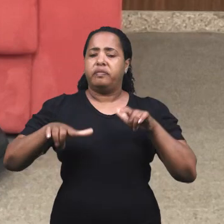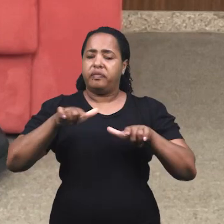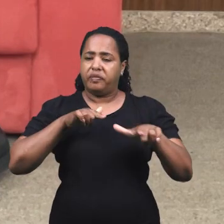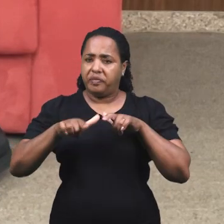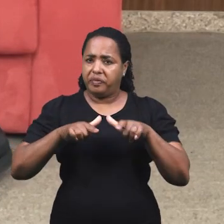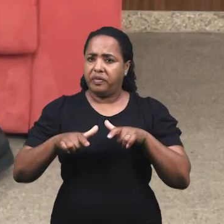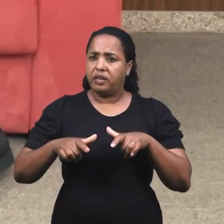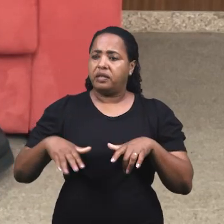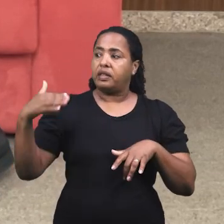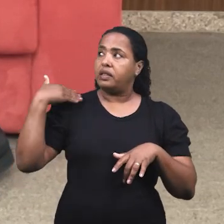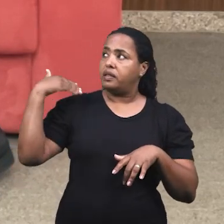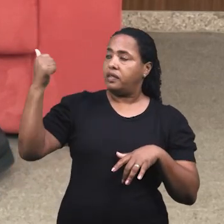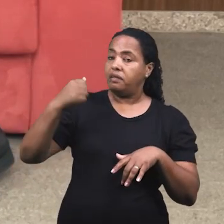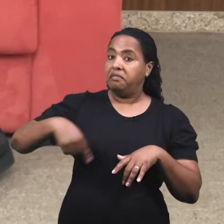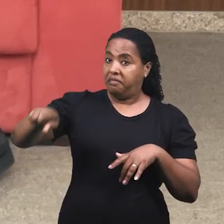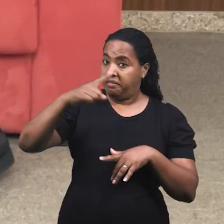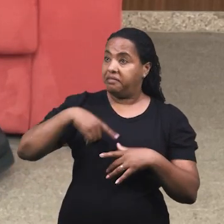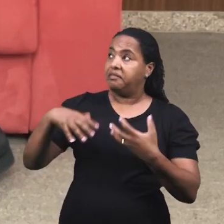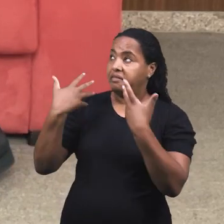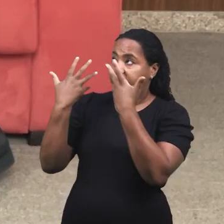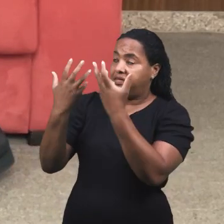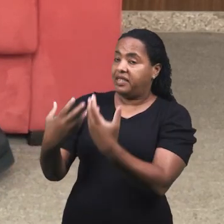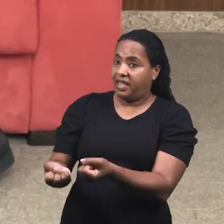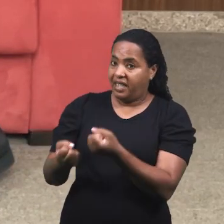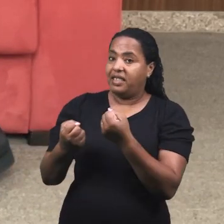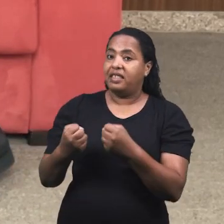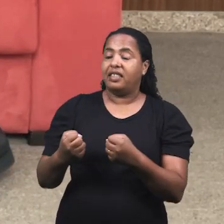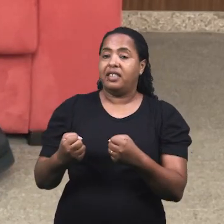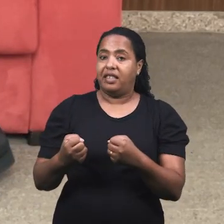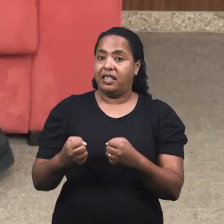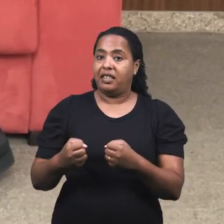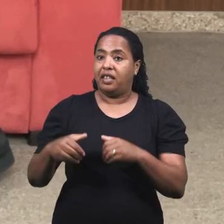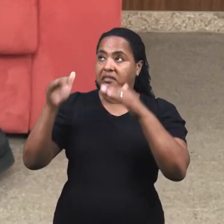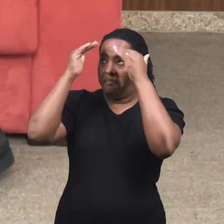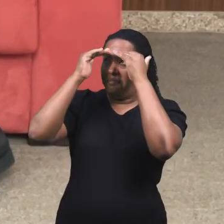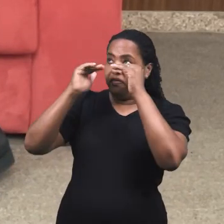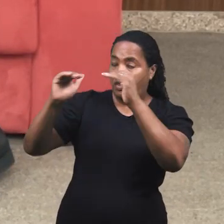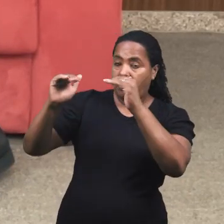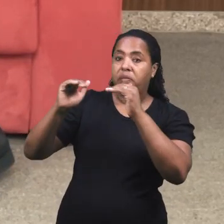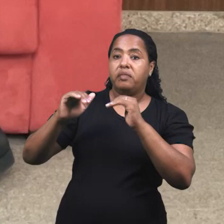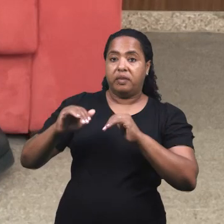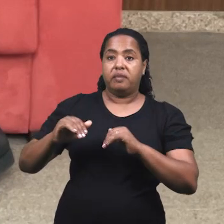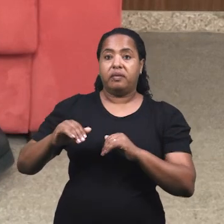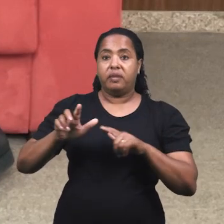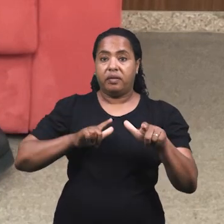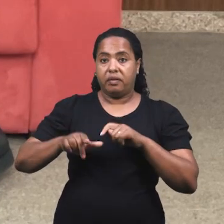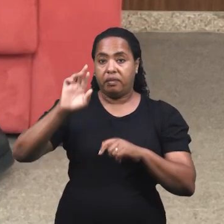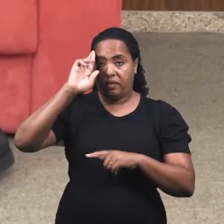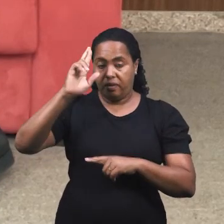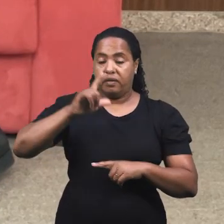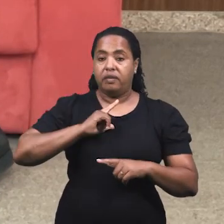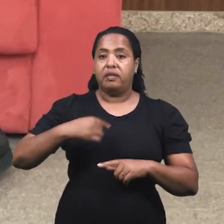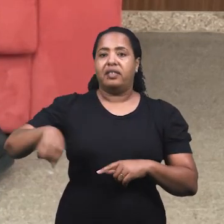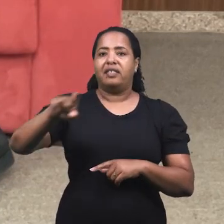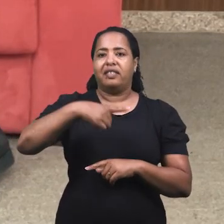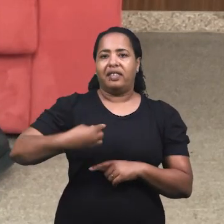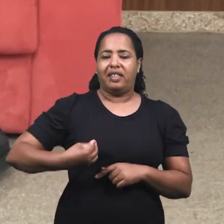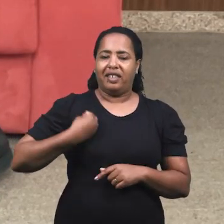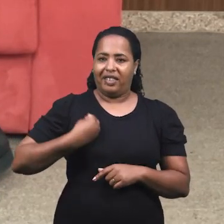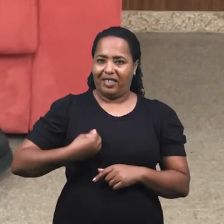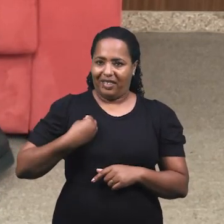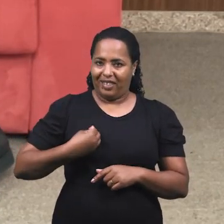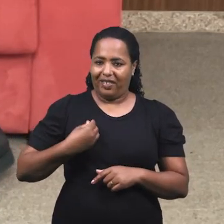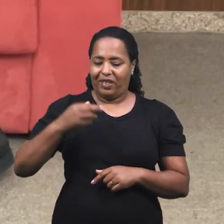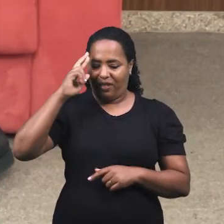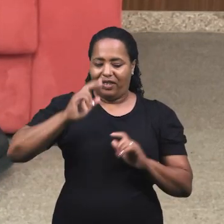uma bênção, estar podendo participar desses trabalhos, e é um chamado que nós estamos aceitando do Senhor e honrando esse chamado que o Senhor ele